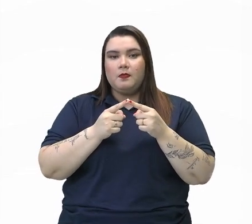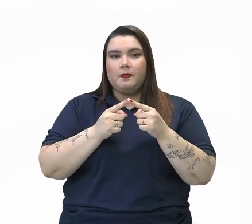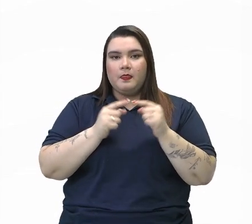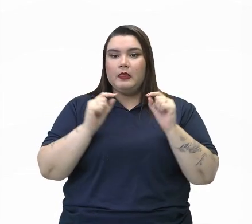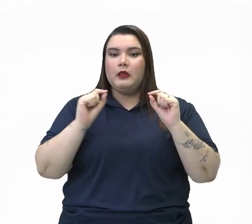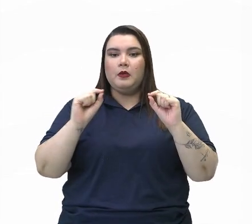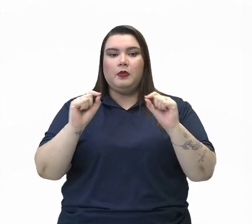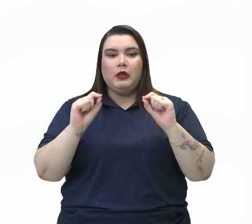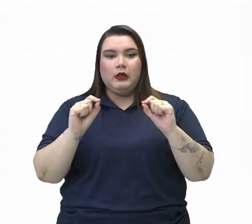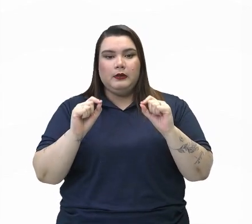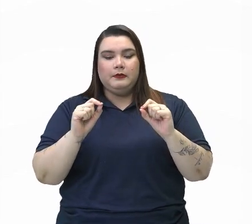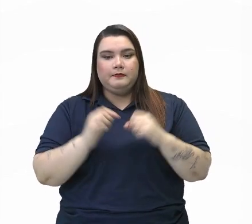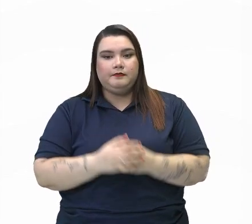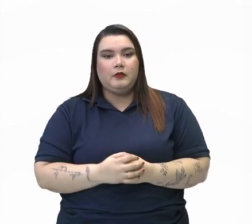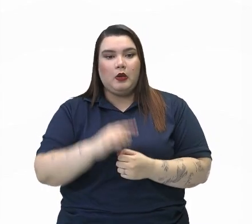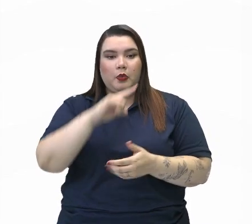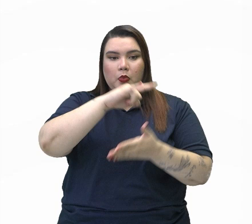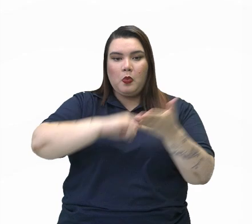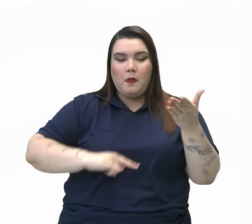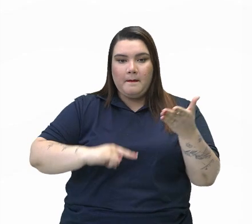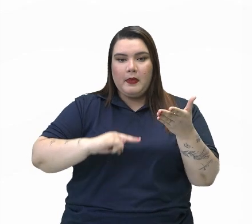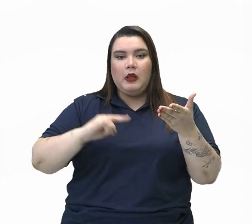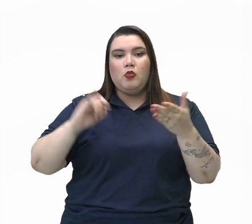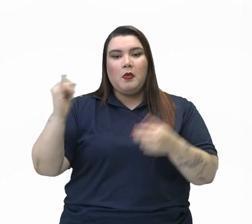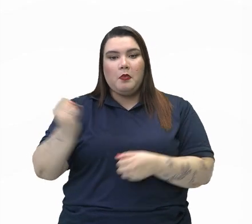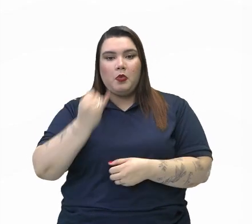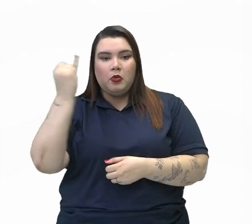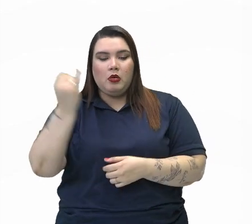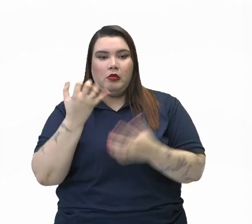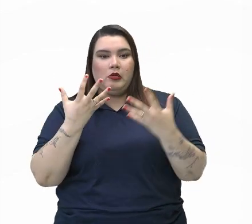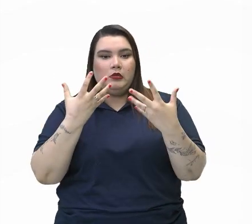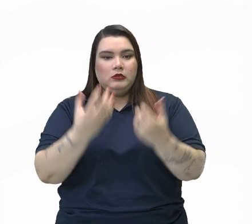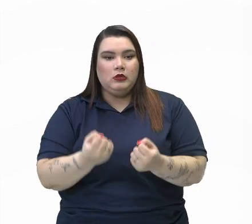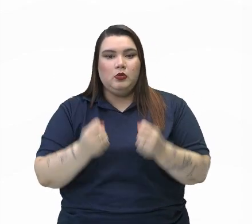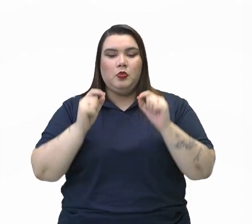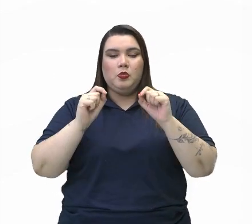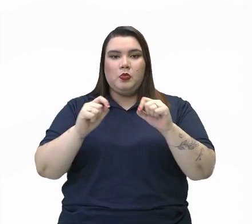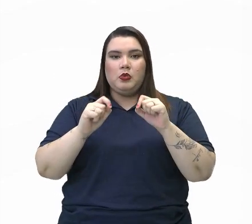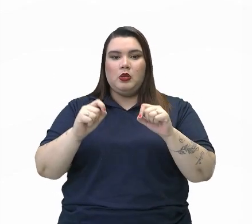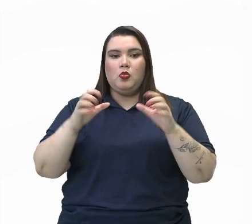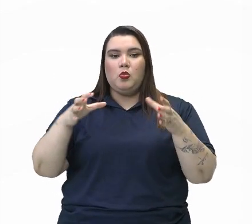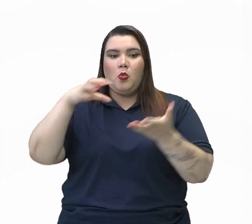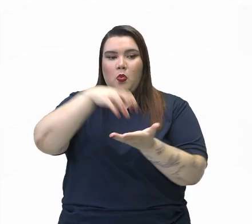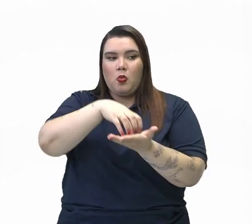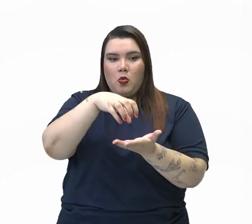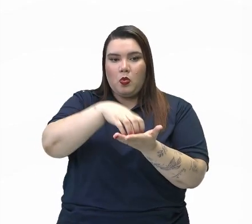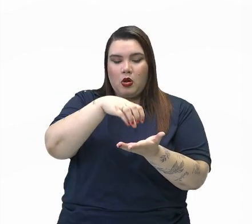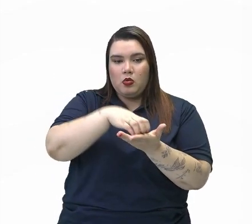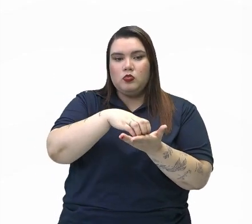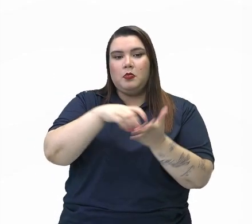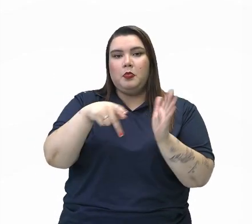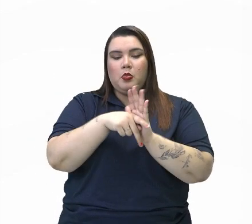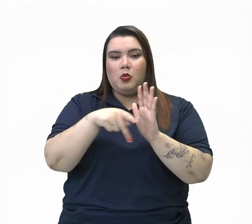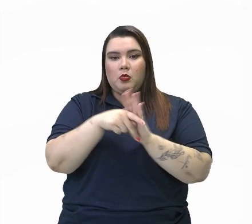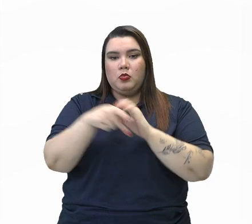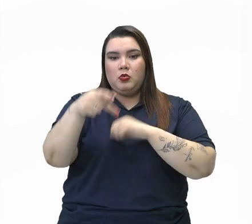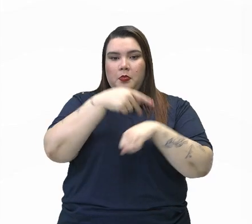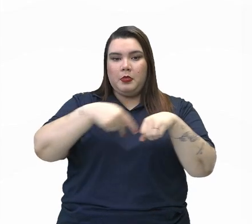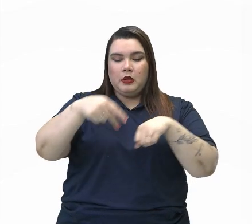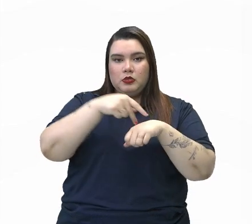dos Direitos Humanos, é um documento fundamental dotado pela Assembleia Geral das Nações Unidas em 10 de dezembro de